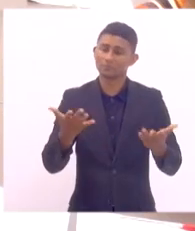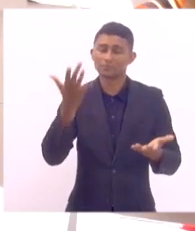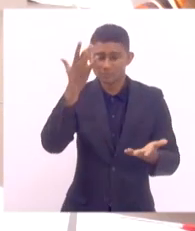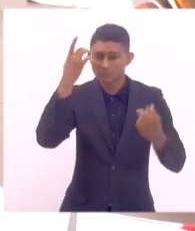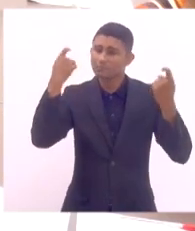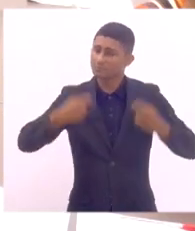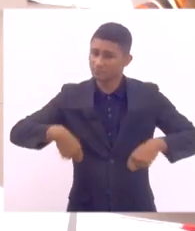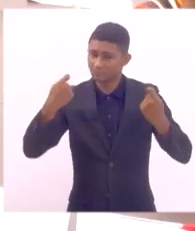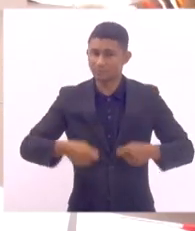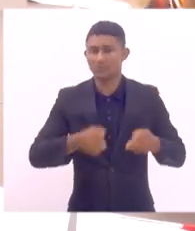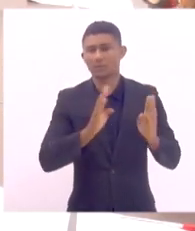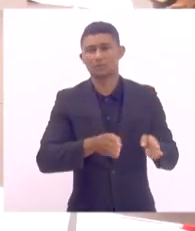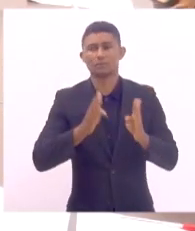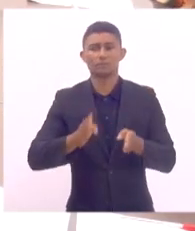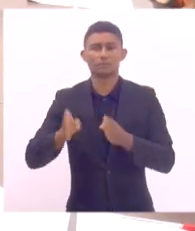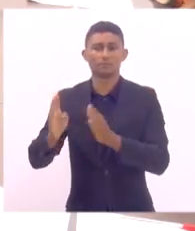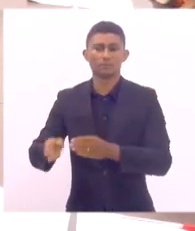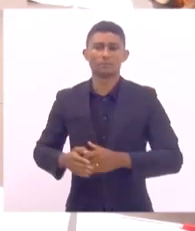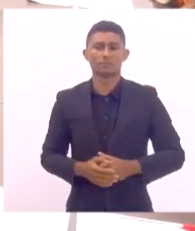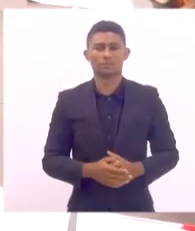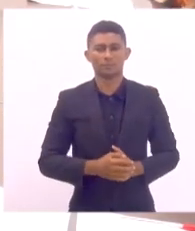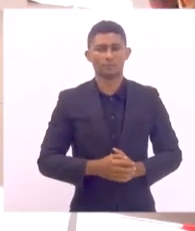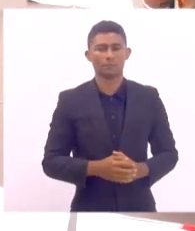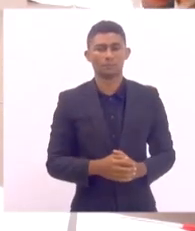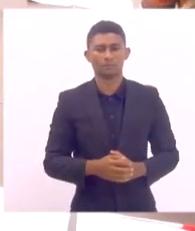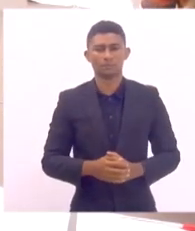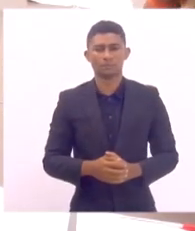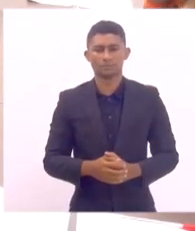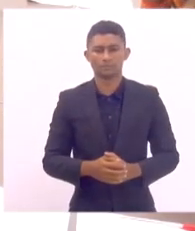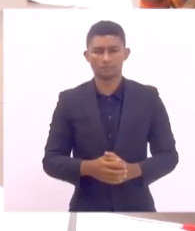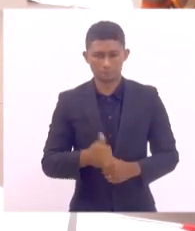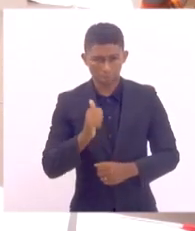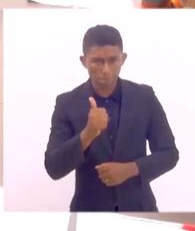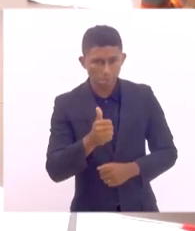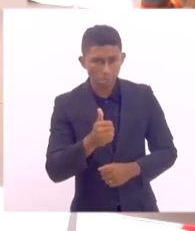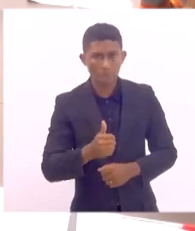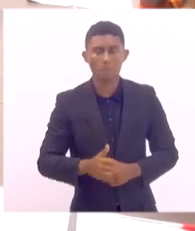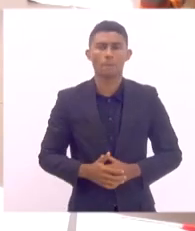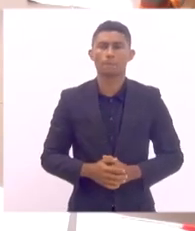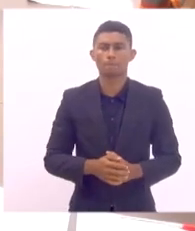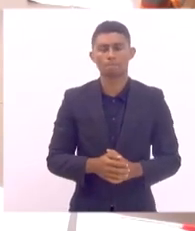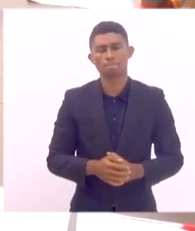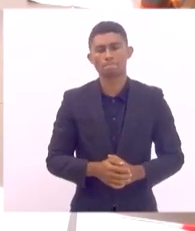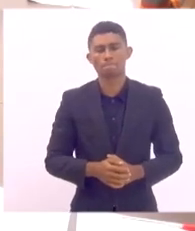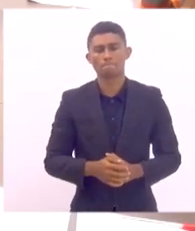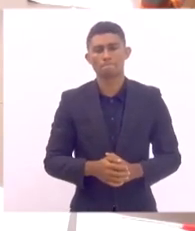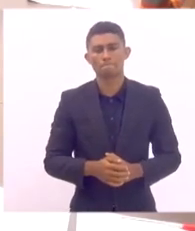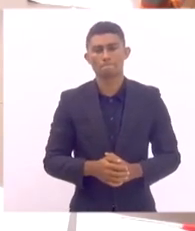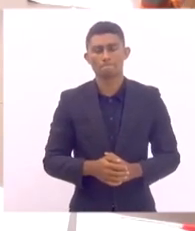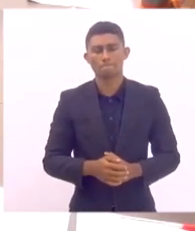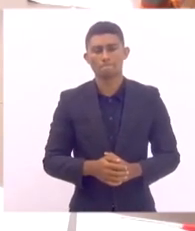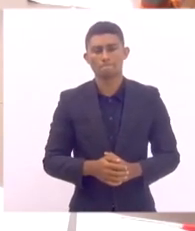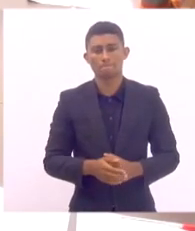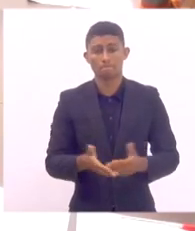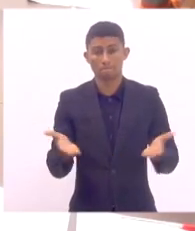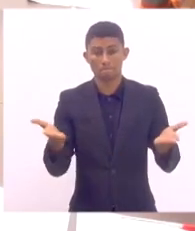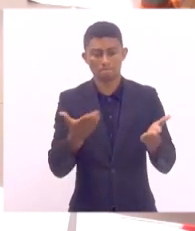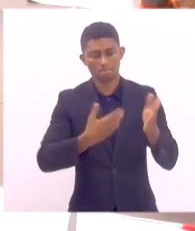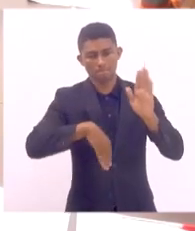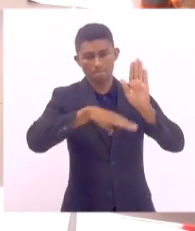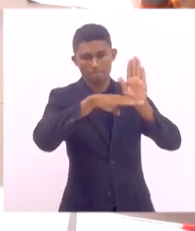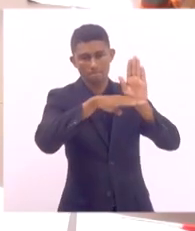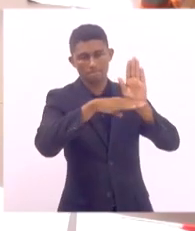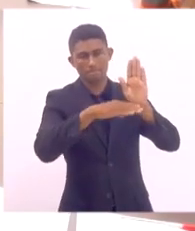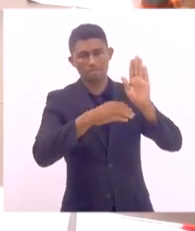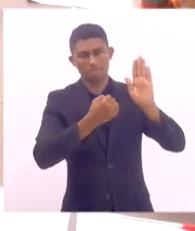procedimento. Tá certo? Tá. Agora, vamos ao 24º, que é o